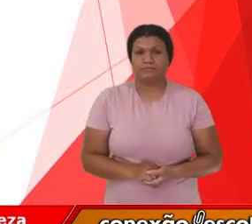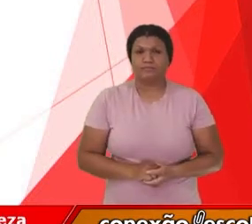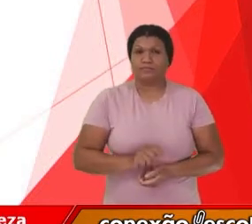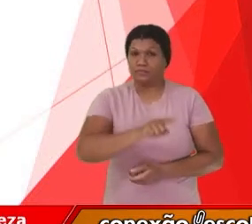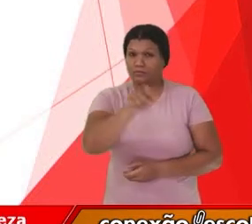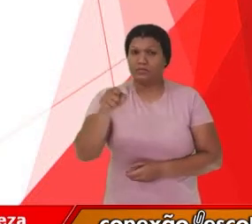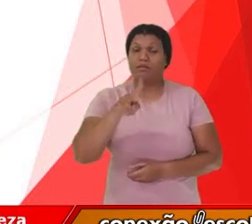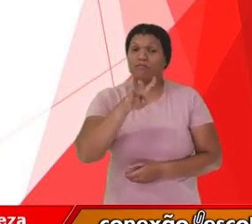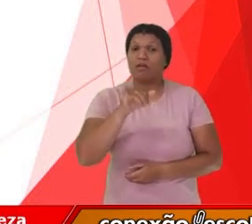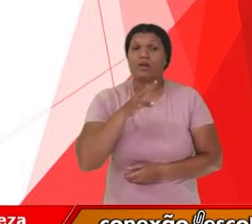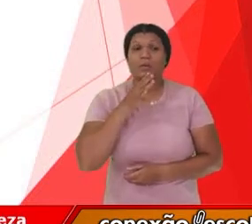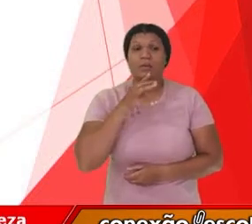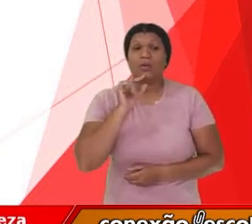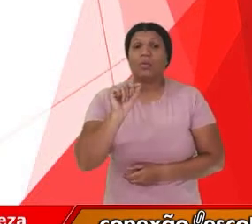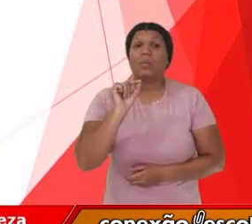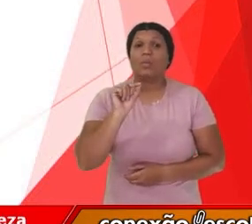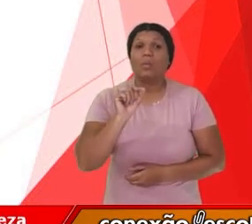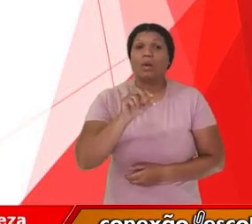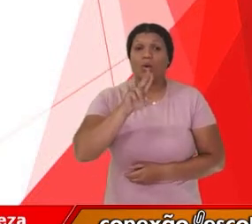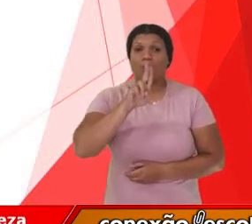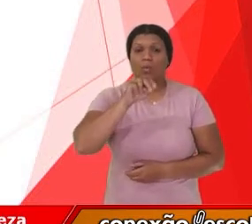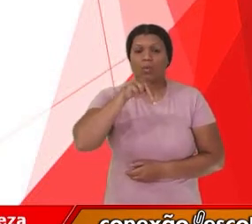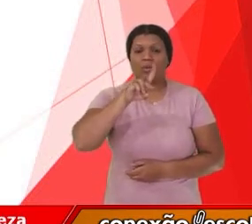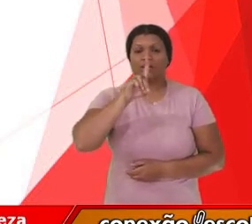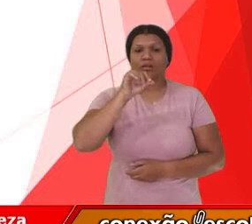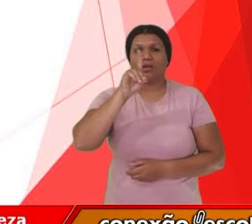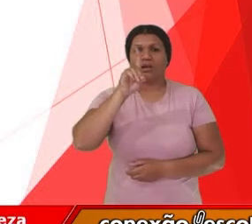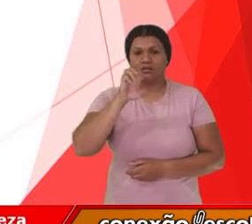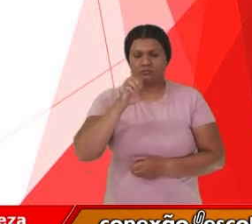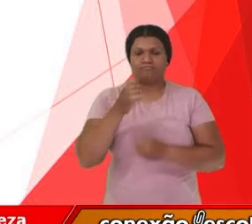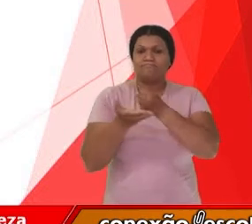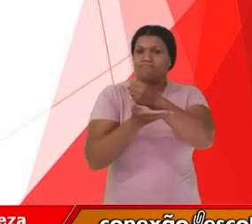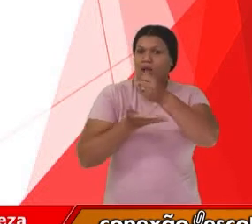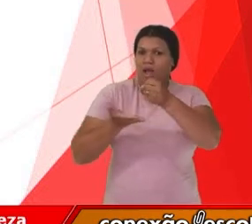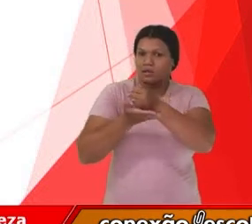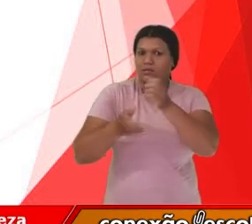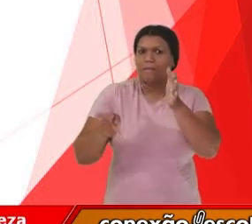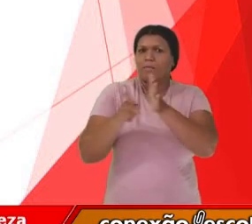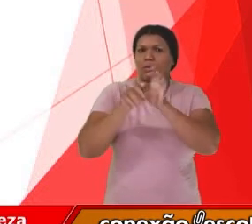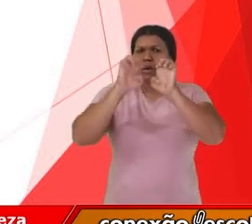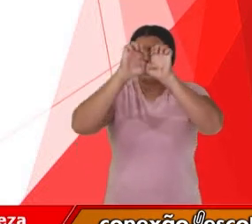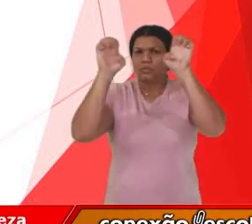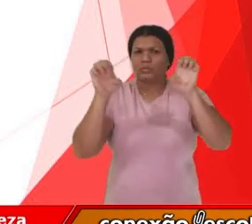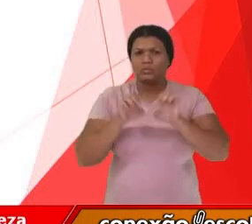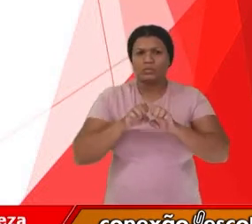Você conhecerá a unidade básica e estrutural do sistema nervoso.